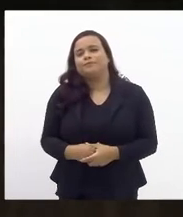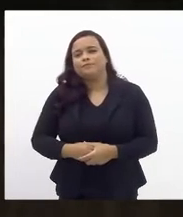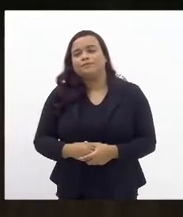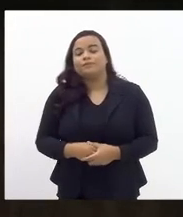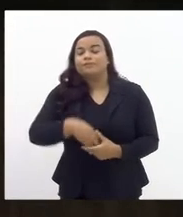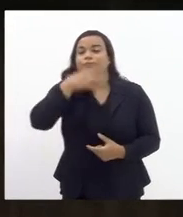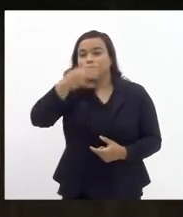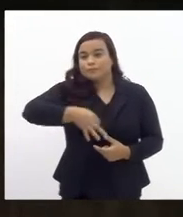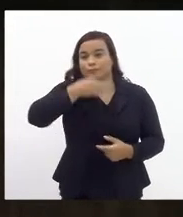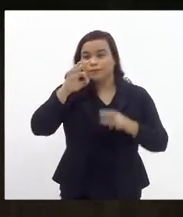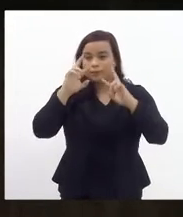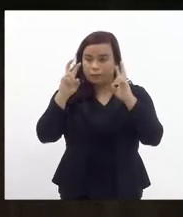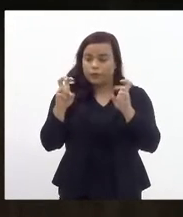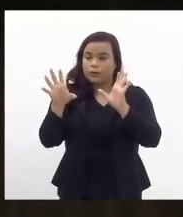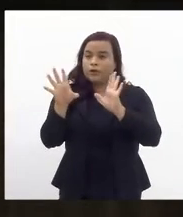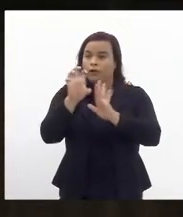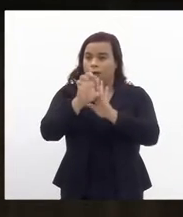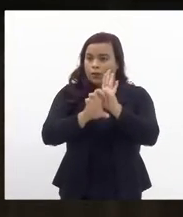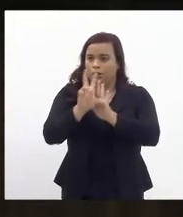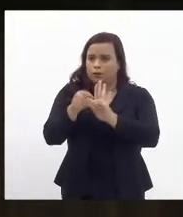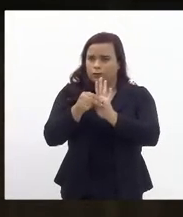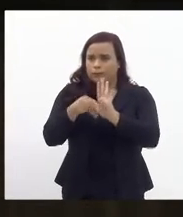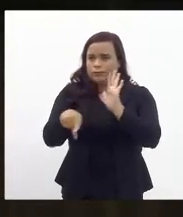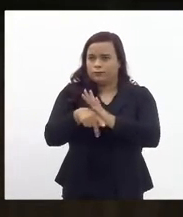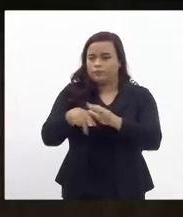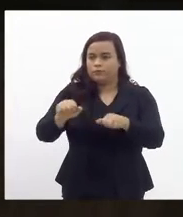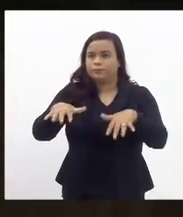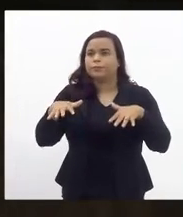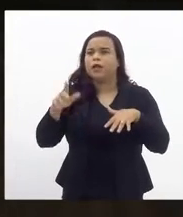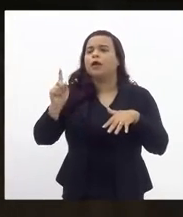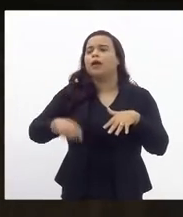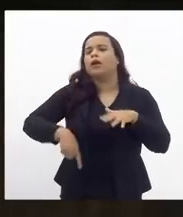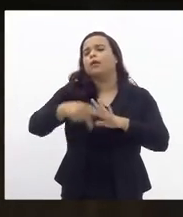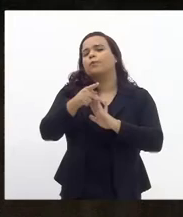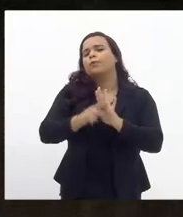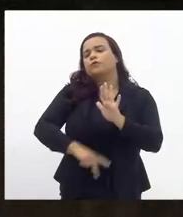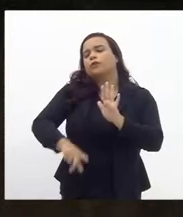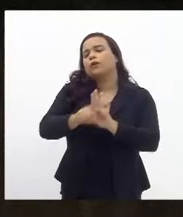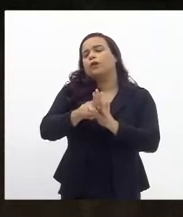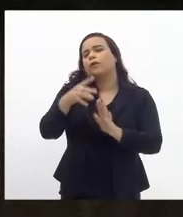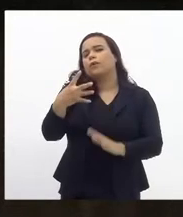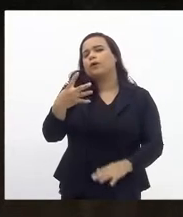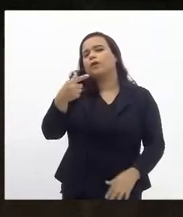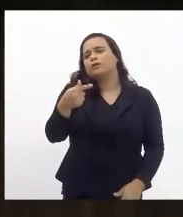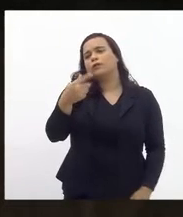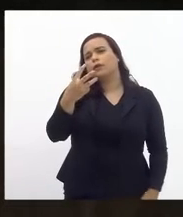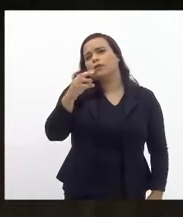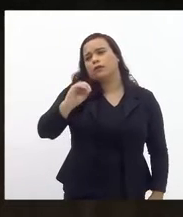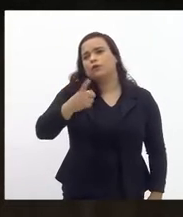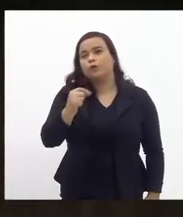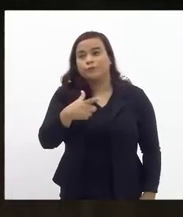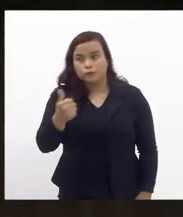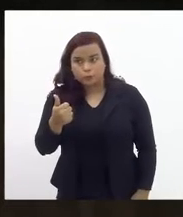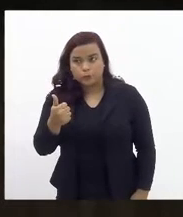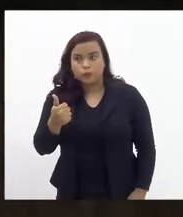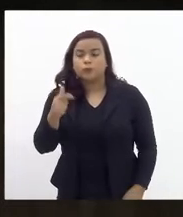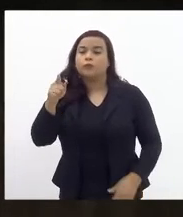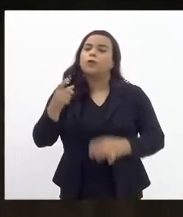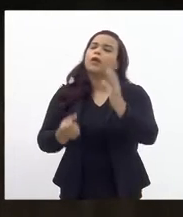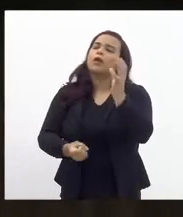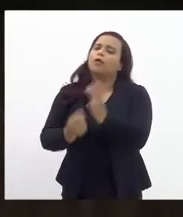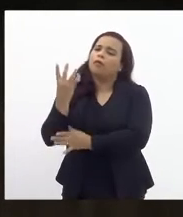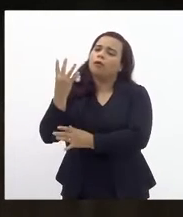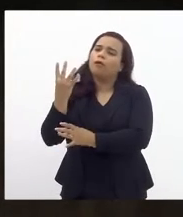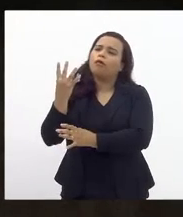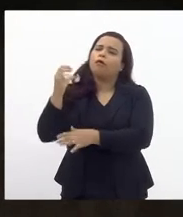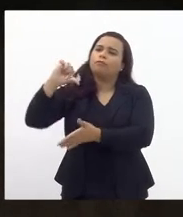parecer sobre as emendas de plenário ao projeto de lei 4730 de 21, que cria o Polo